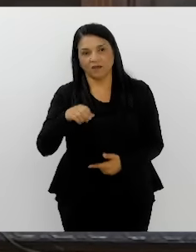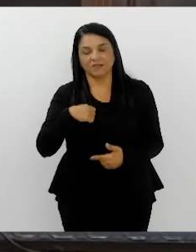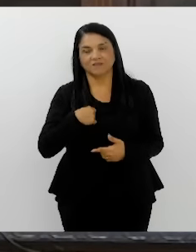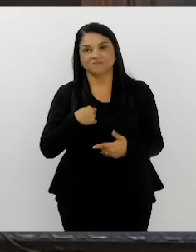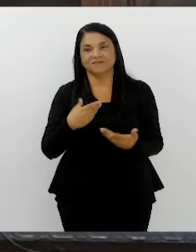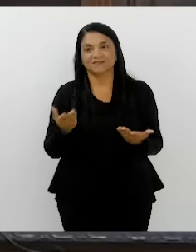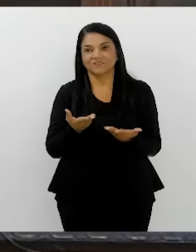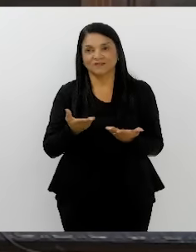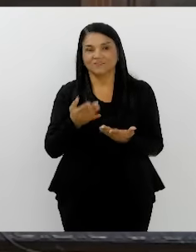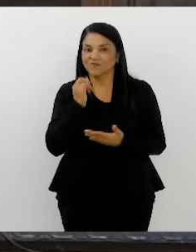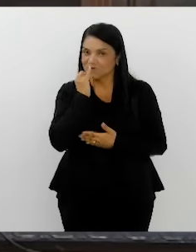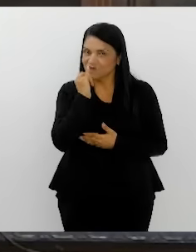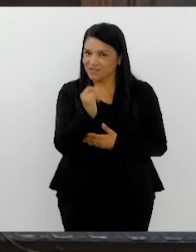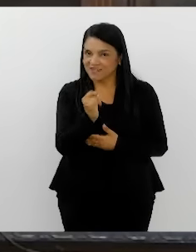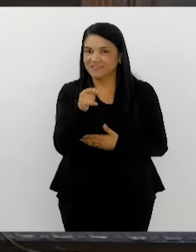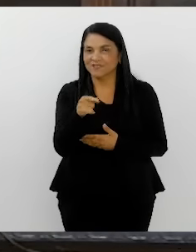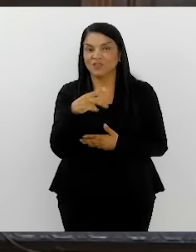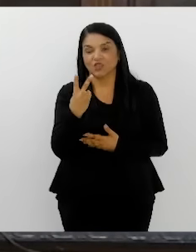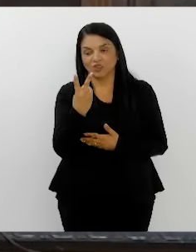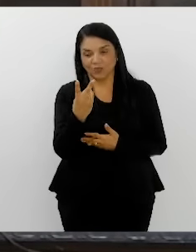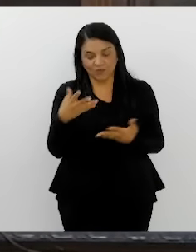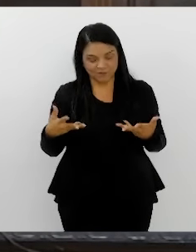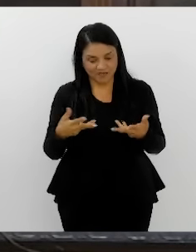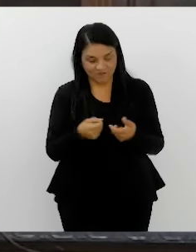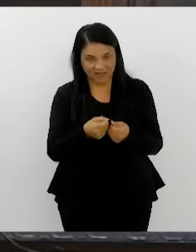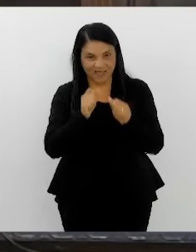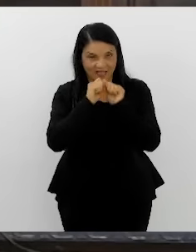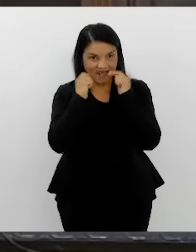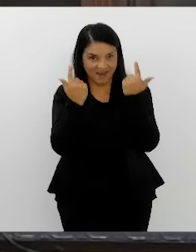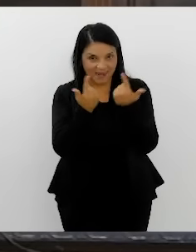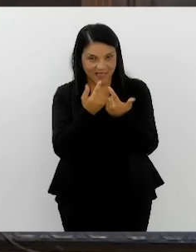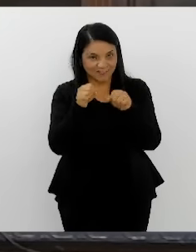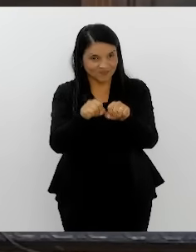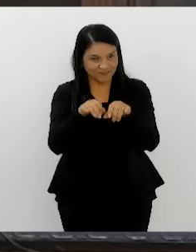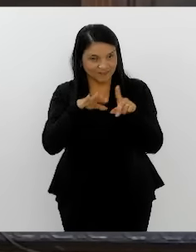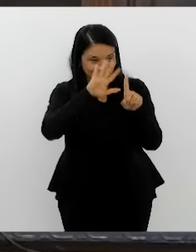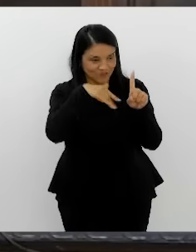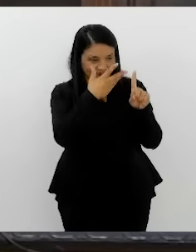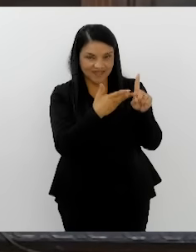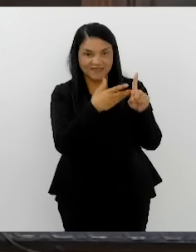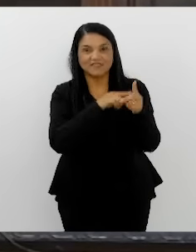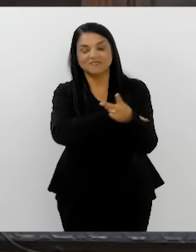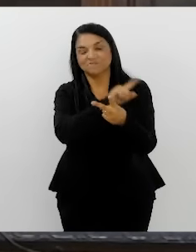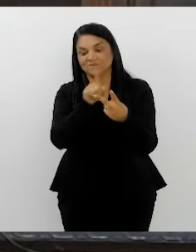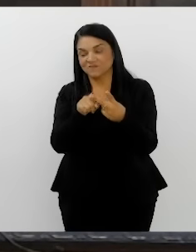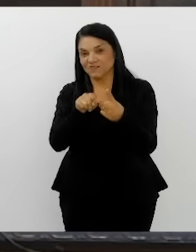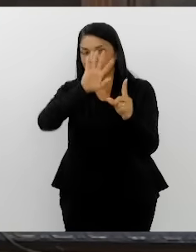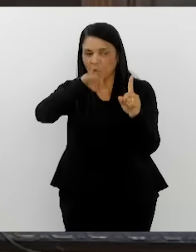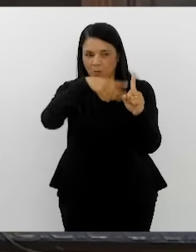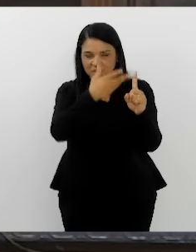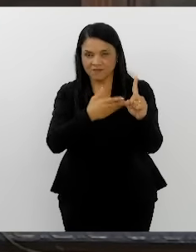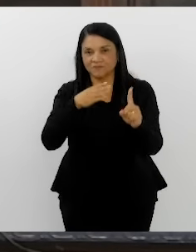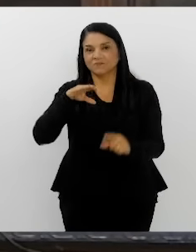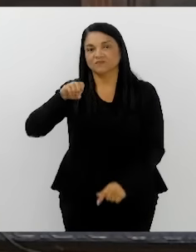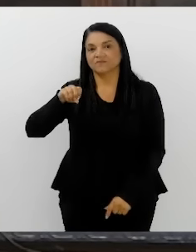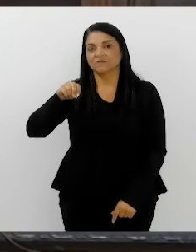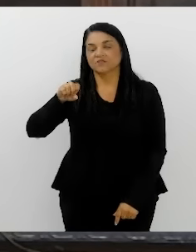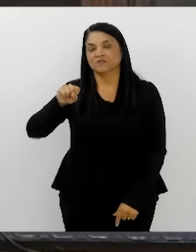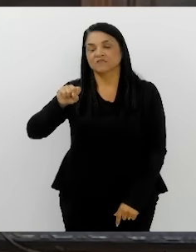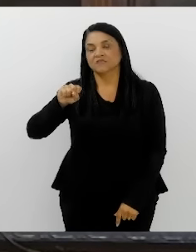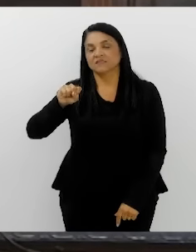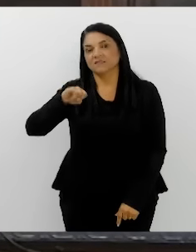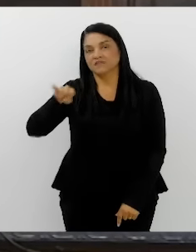de duas maravilhas. Está na Alerj, nessa sessão solene. Depois, homenageando um homem como Monsenhor João Clar, só merece